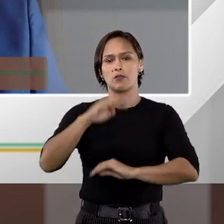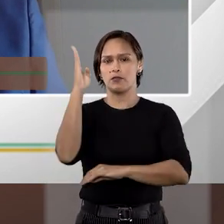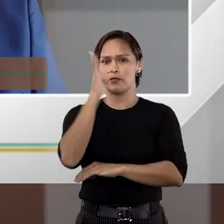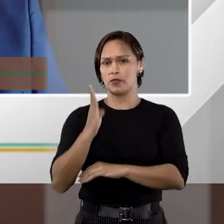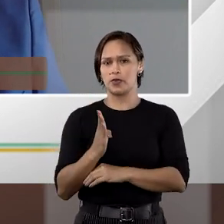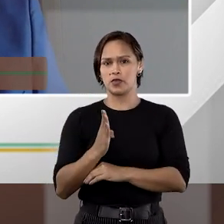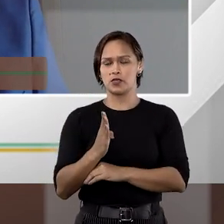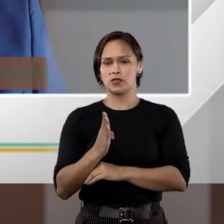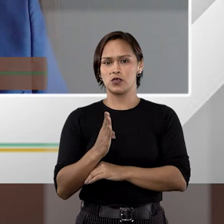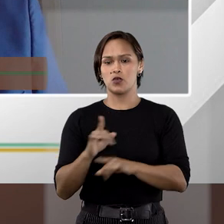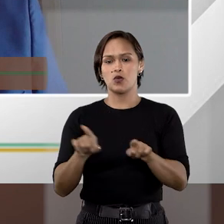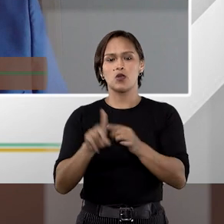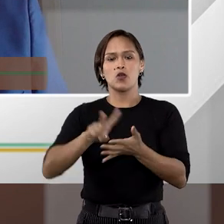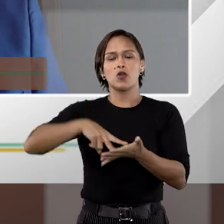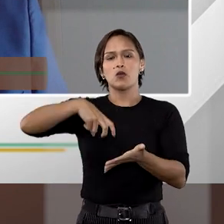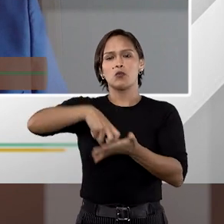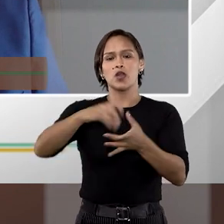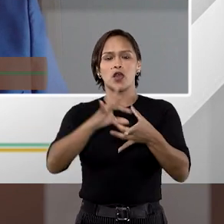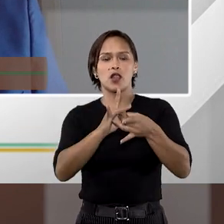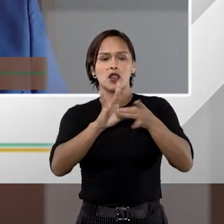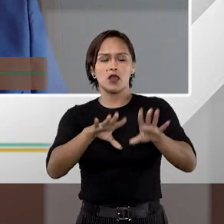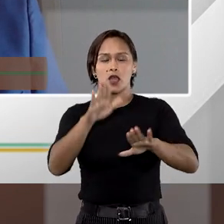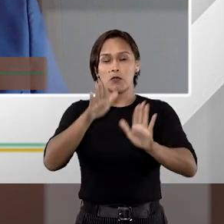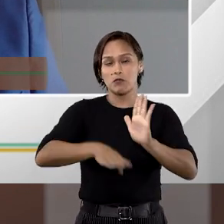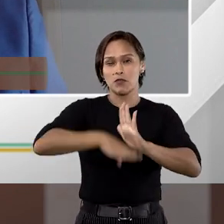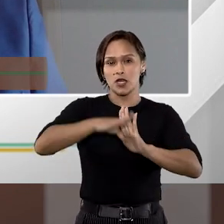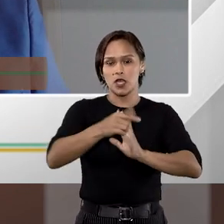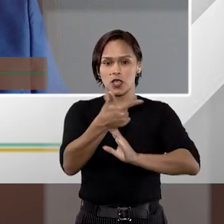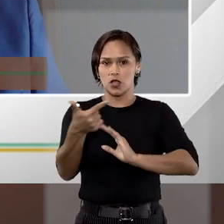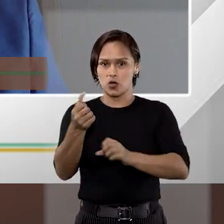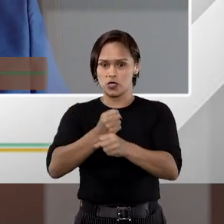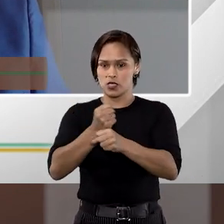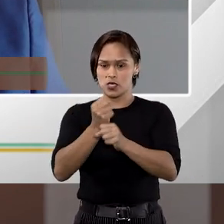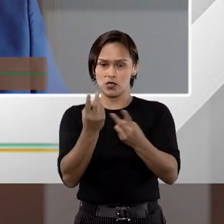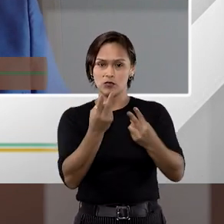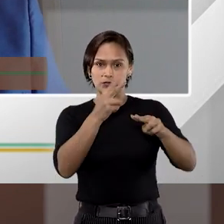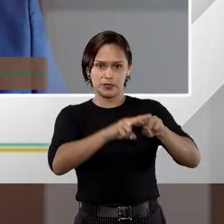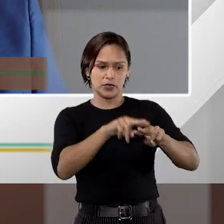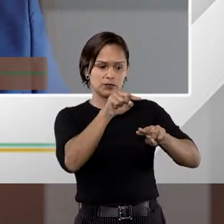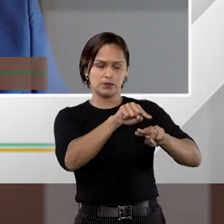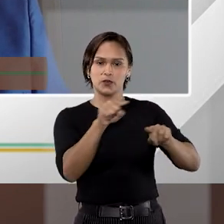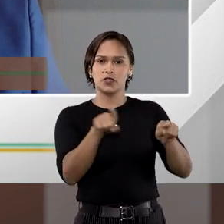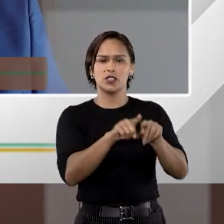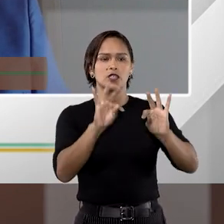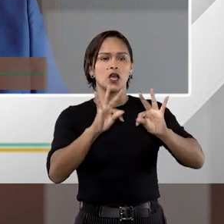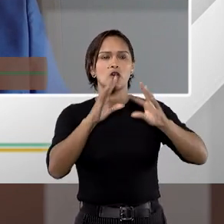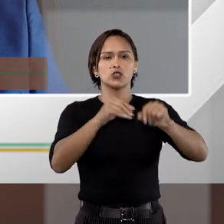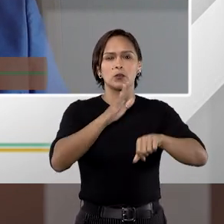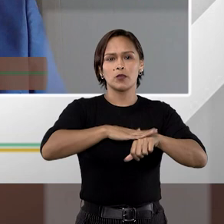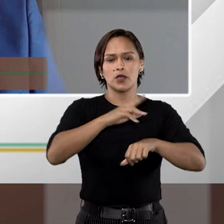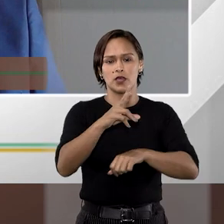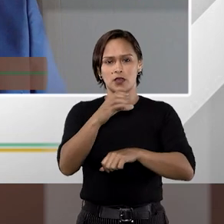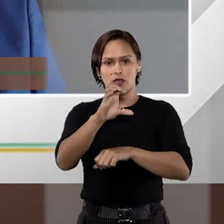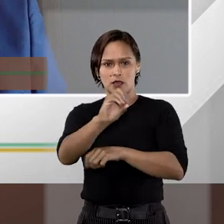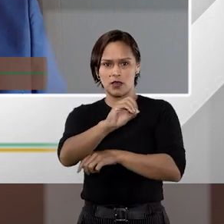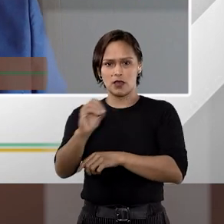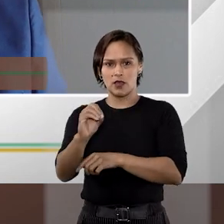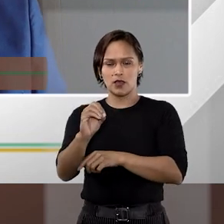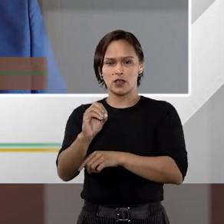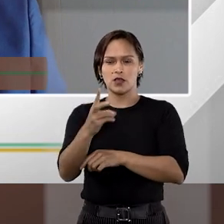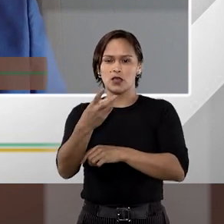Brasileiro né com pena privativa de liberdade máxima de até dois anos Ao todo são mais de